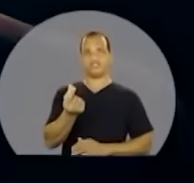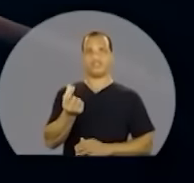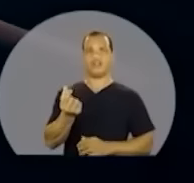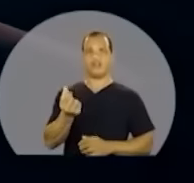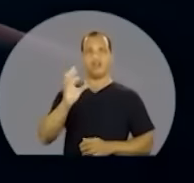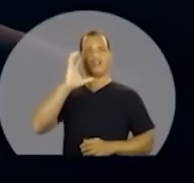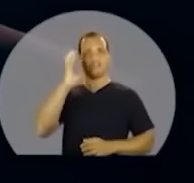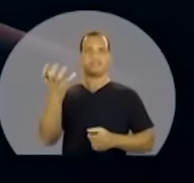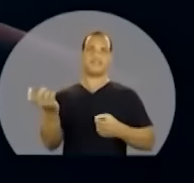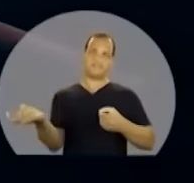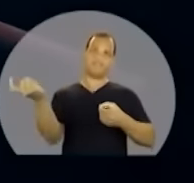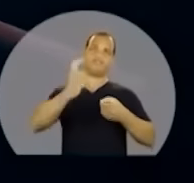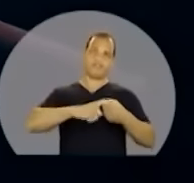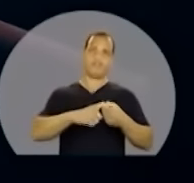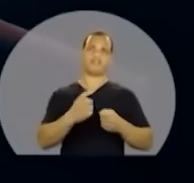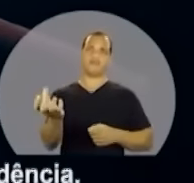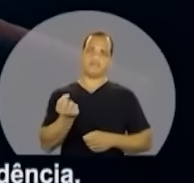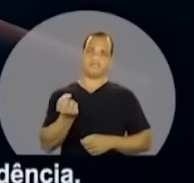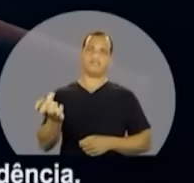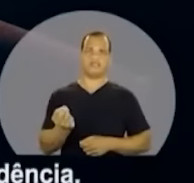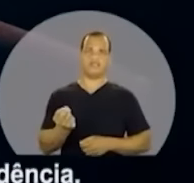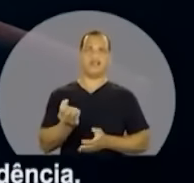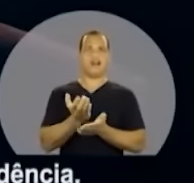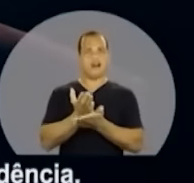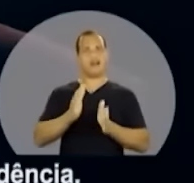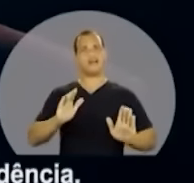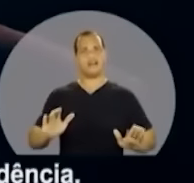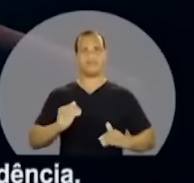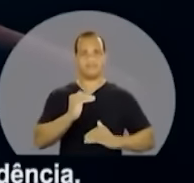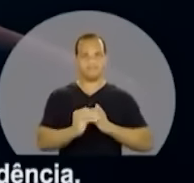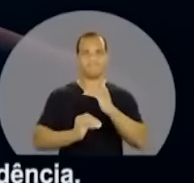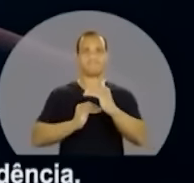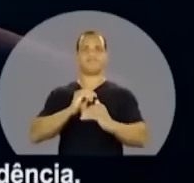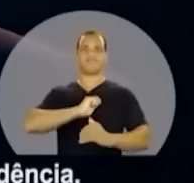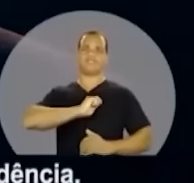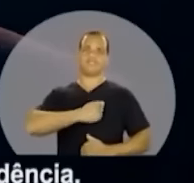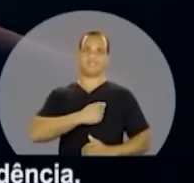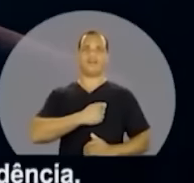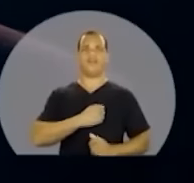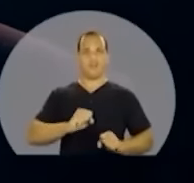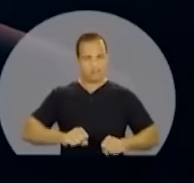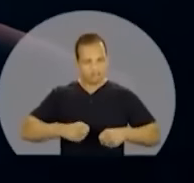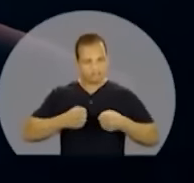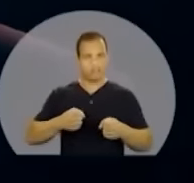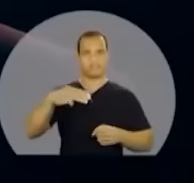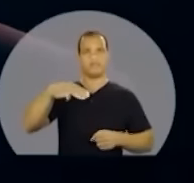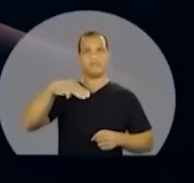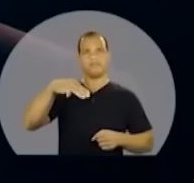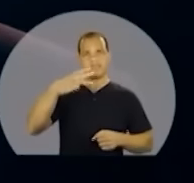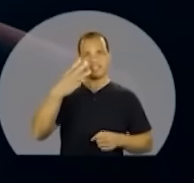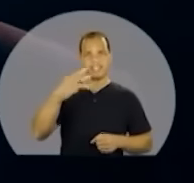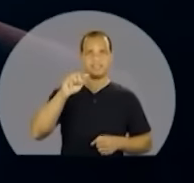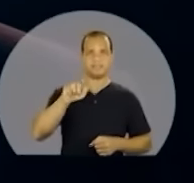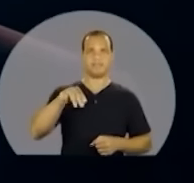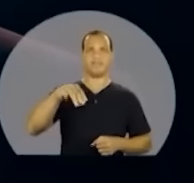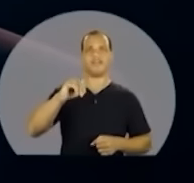poderia ter o povo brasileiro se esse recurso do fundo eleitoral fosse aplicado para aquele que aporta o contribuinte se a